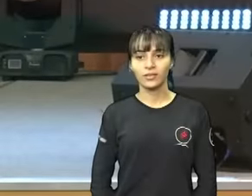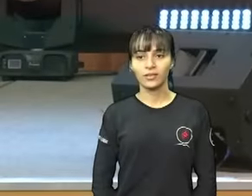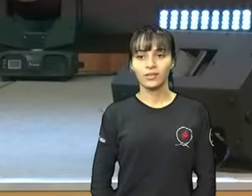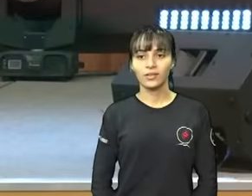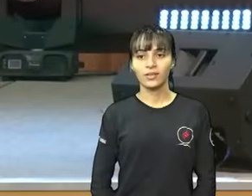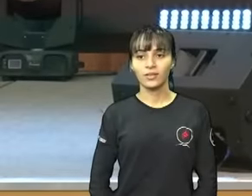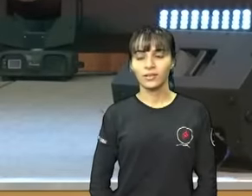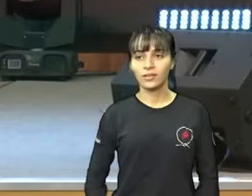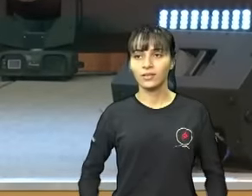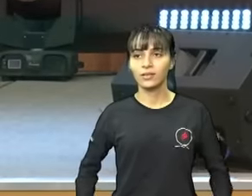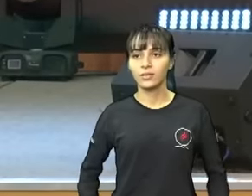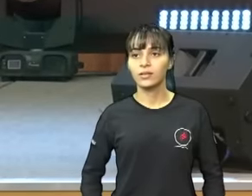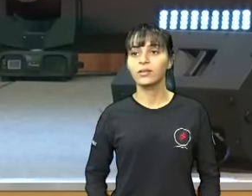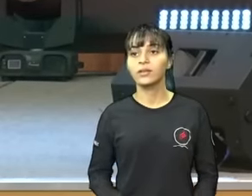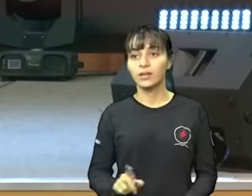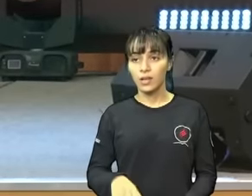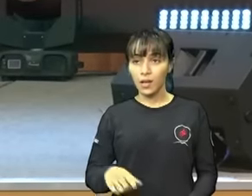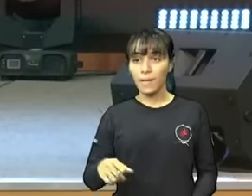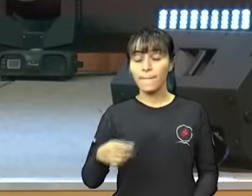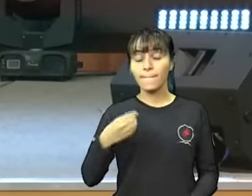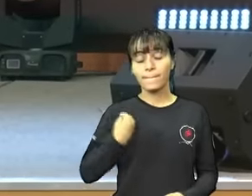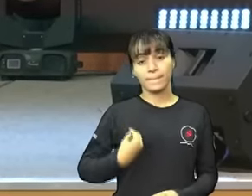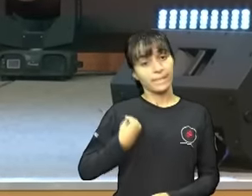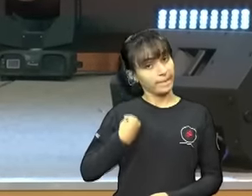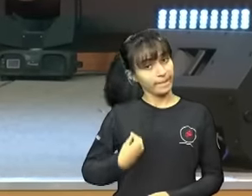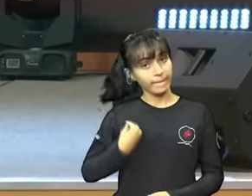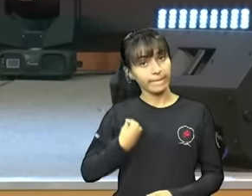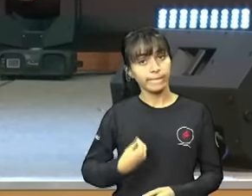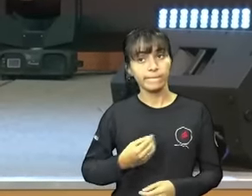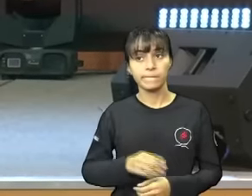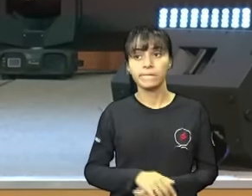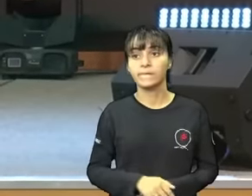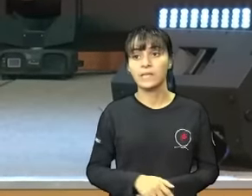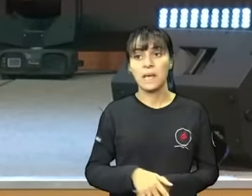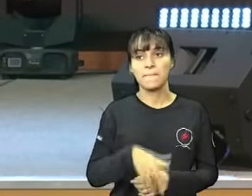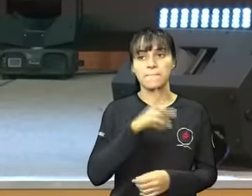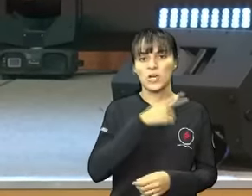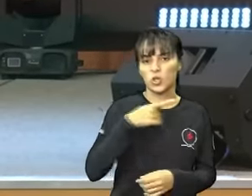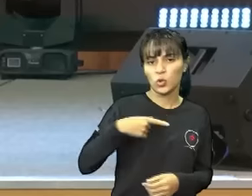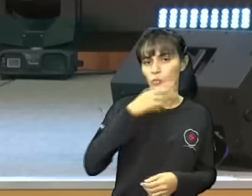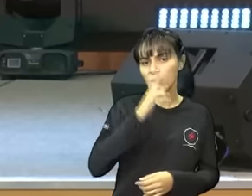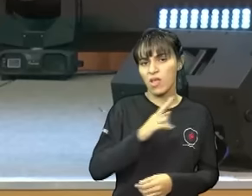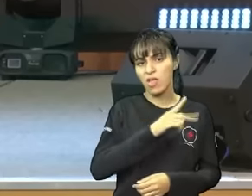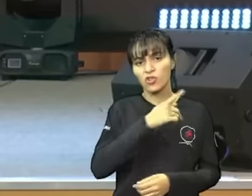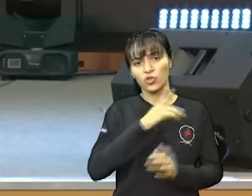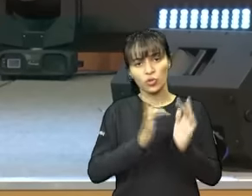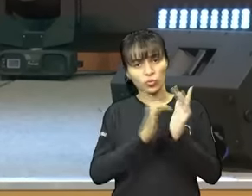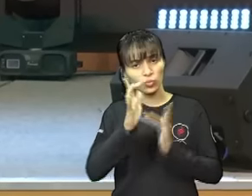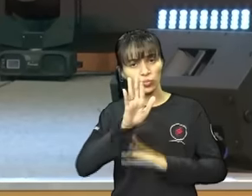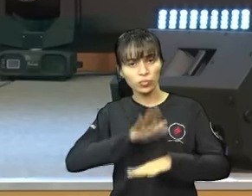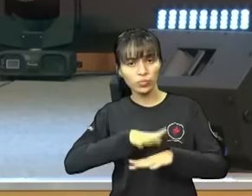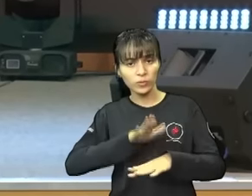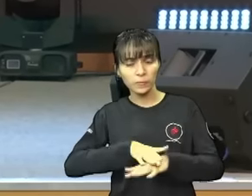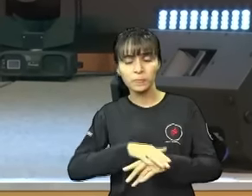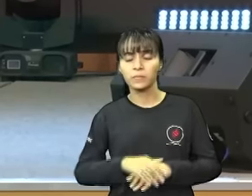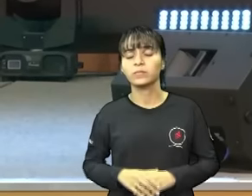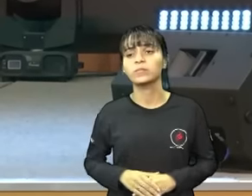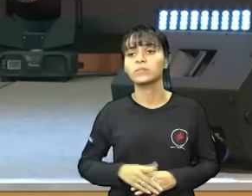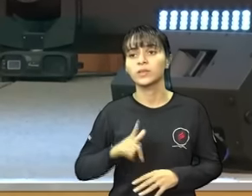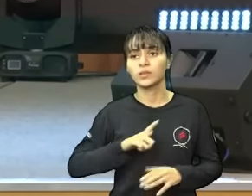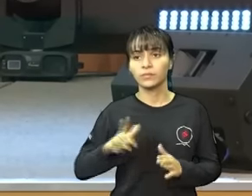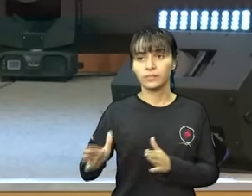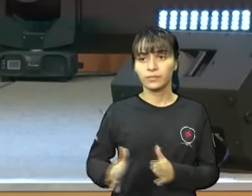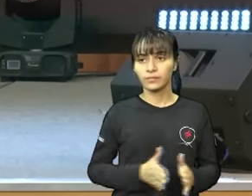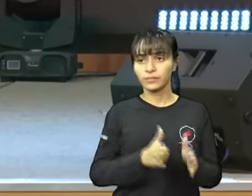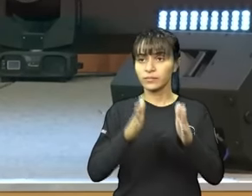conduz a perdição de se Jesus não é pastor nem para quem tá falando é Jesus e a um